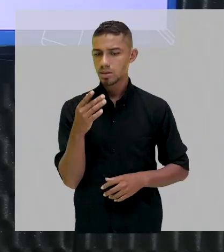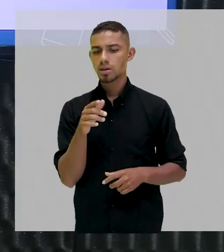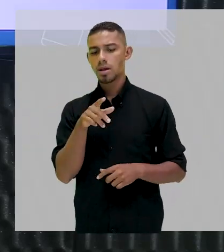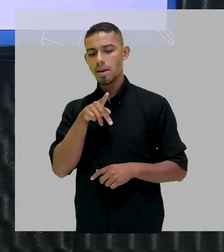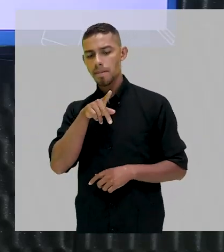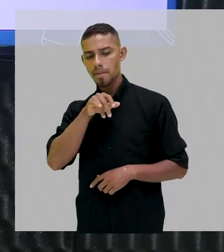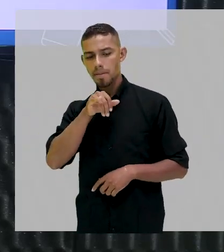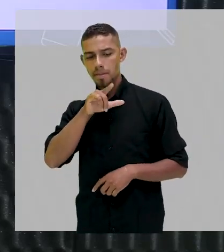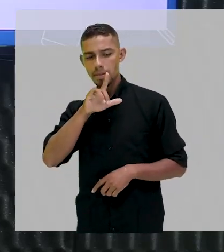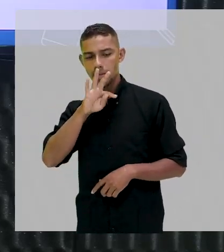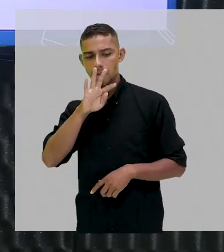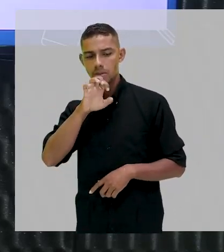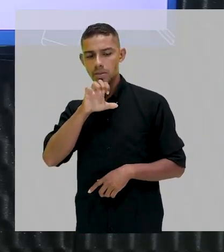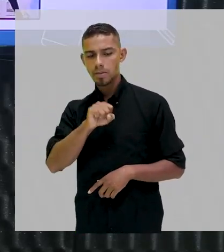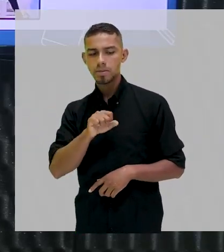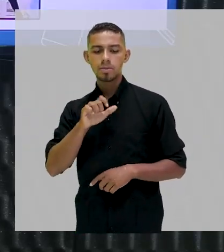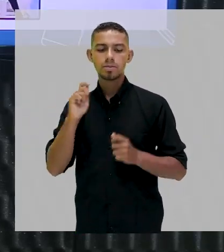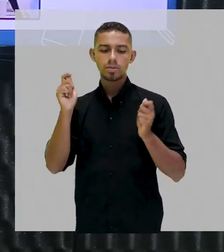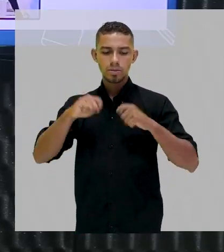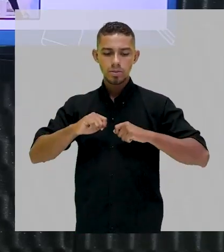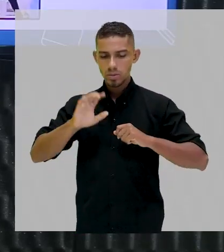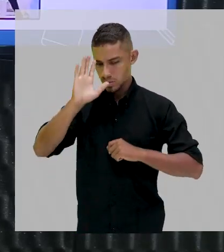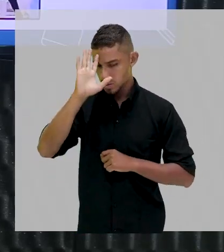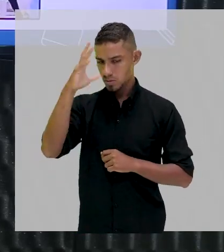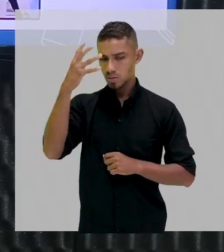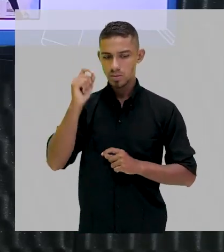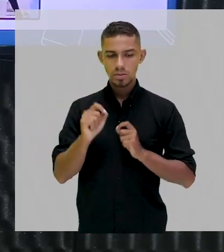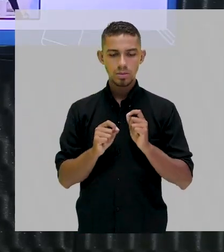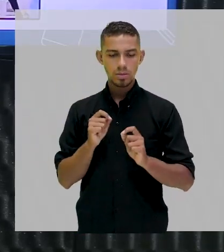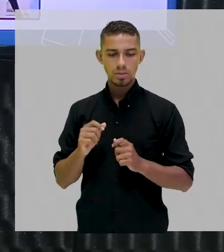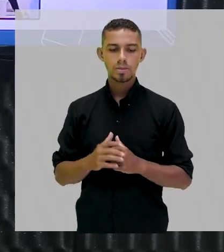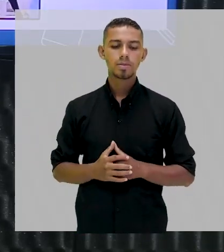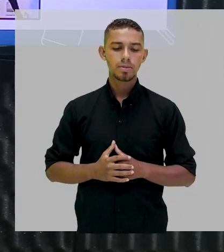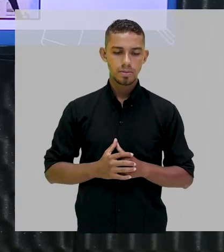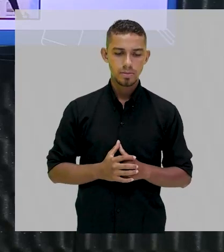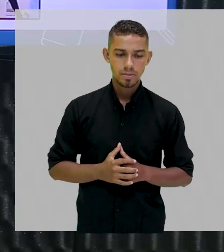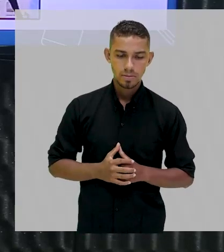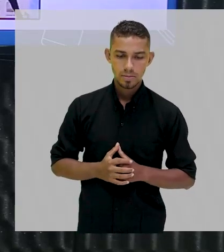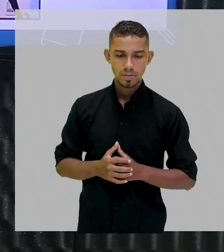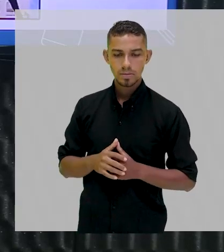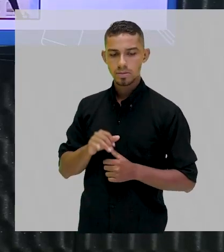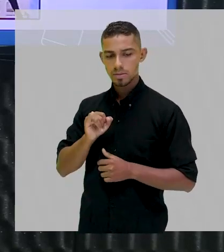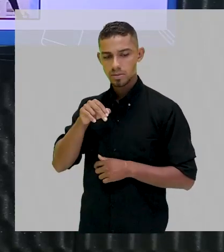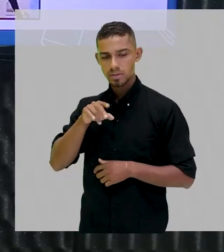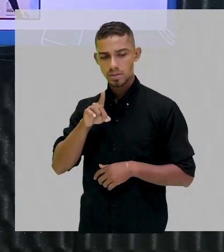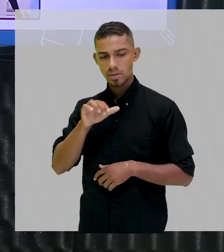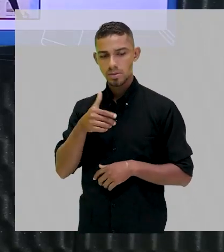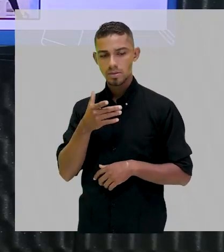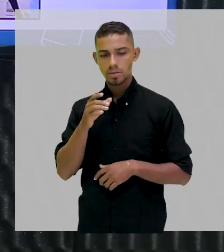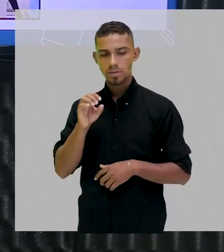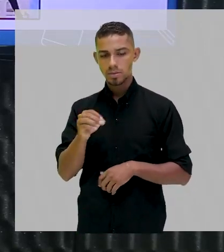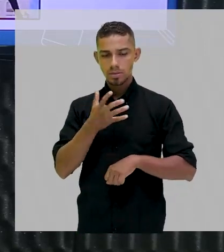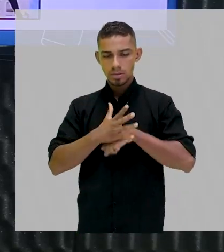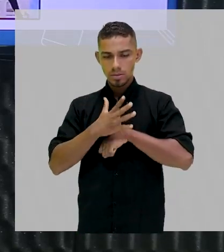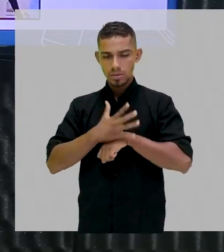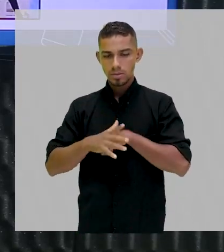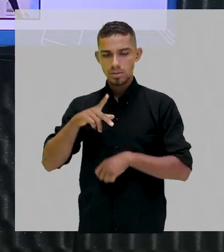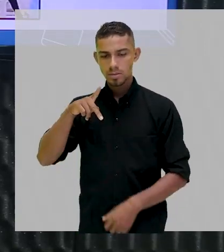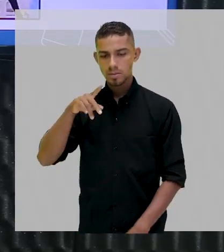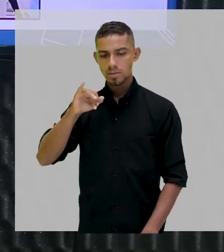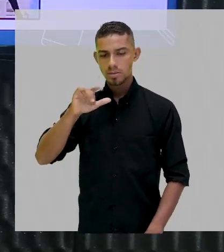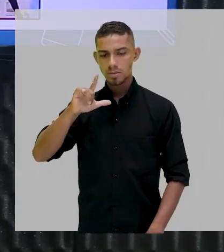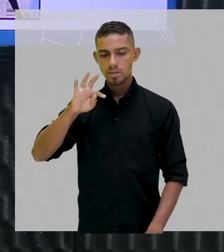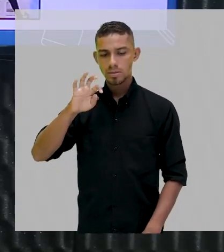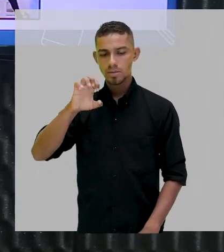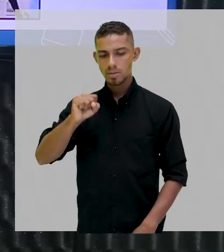que ele aconteça em sua máxima. Indicações para a prática do Pilates. O Pilates pode ser praticado